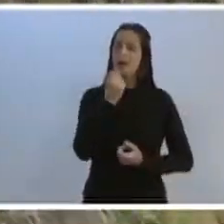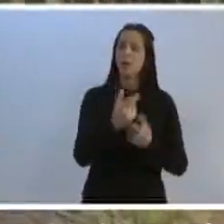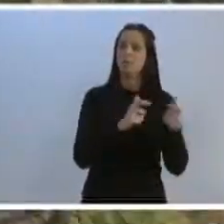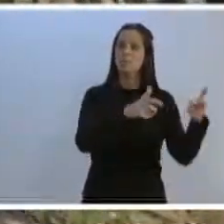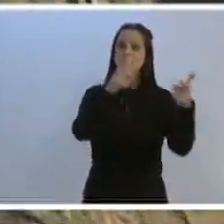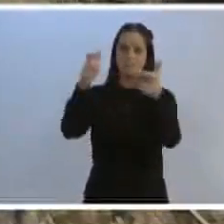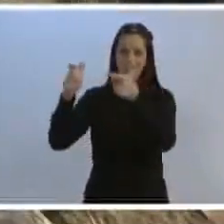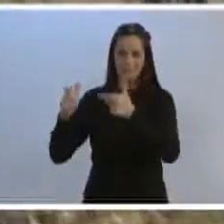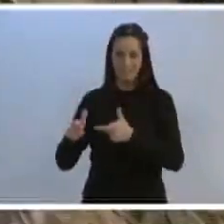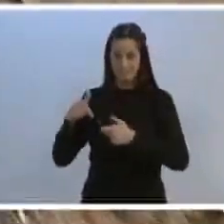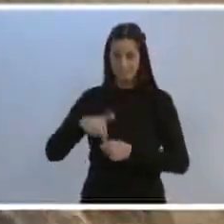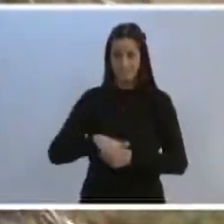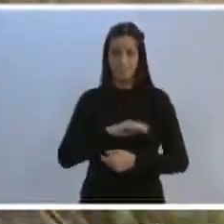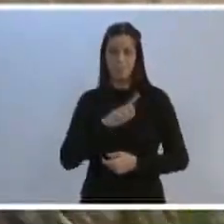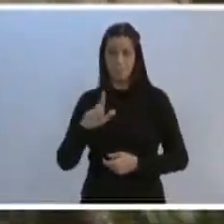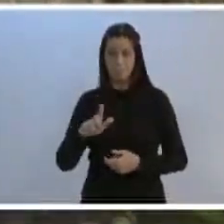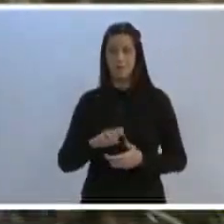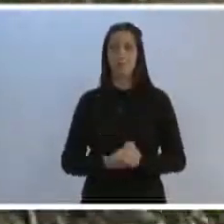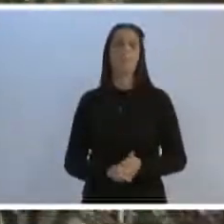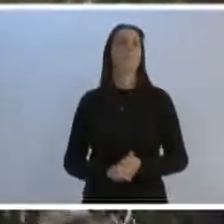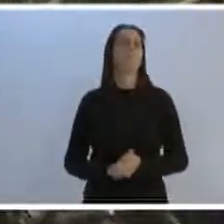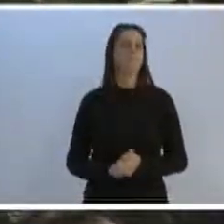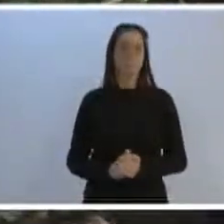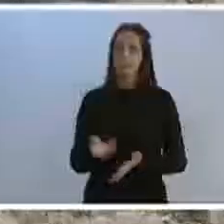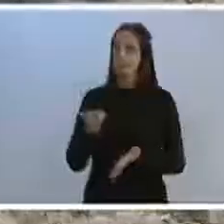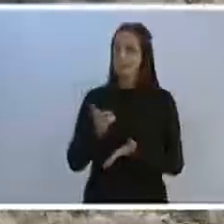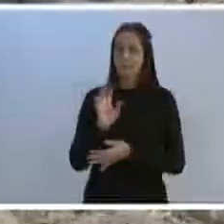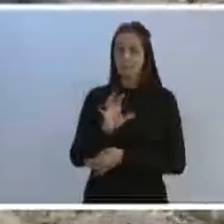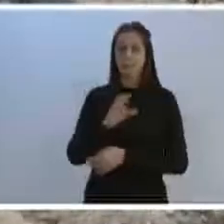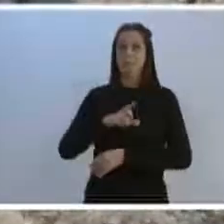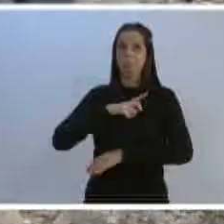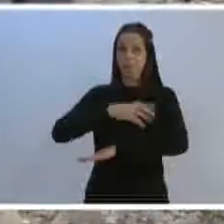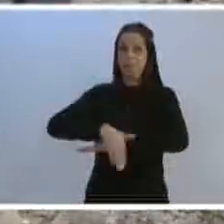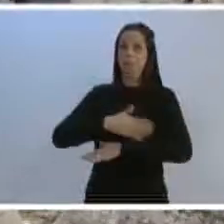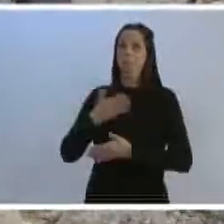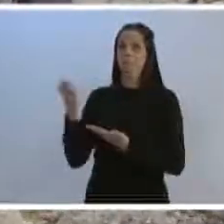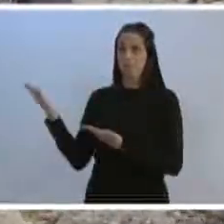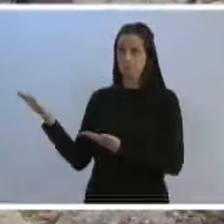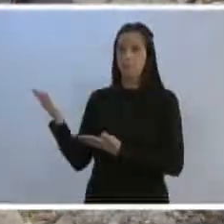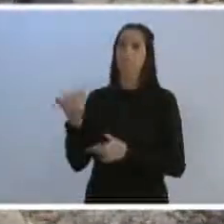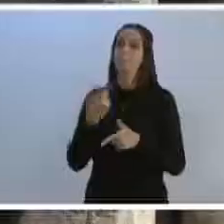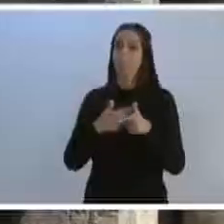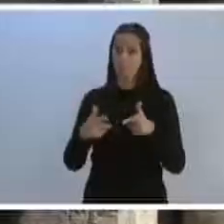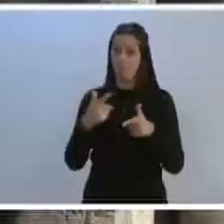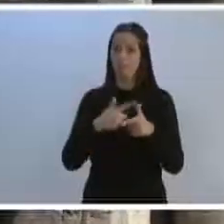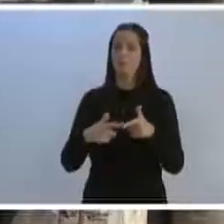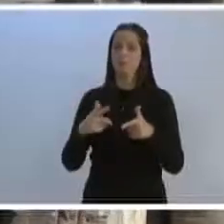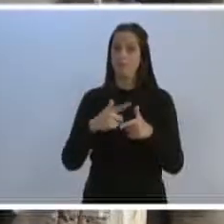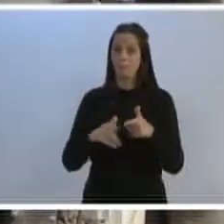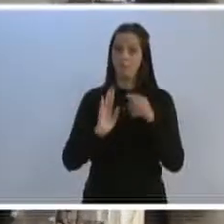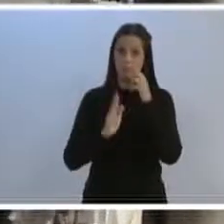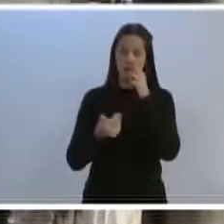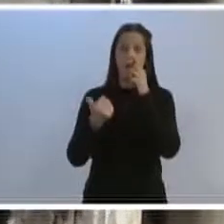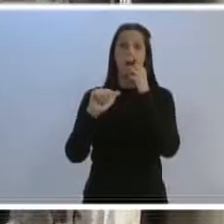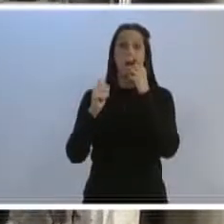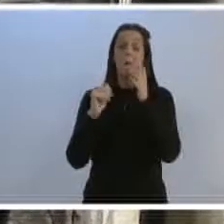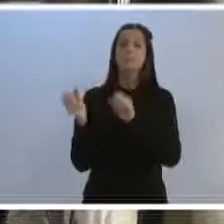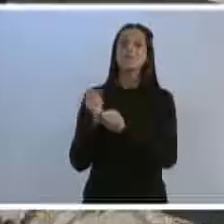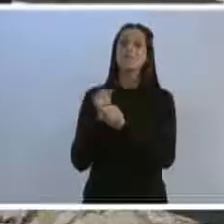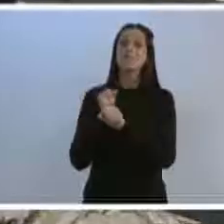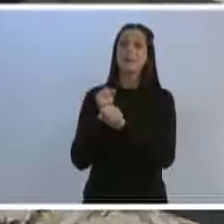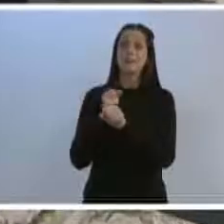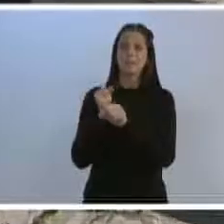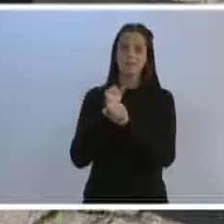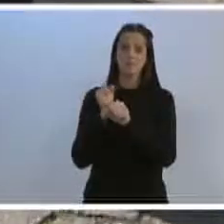cidade que estão com estes problemas faz já faz 11 anos então nós estamos